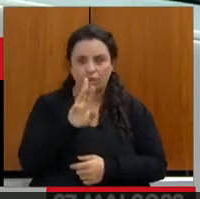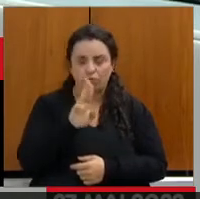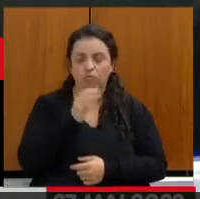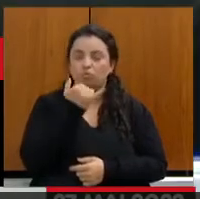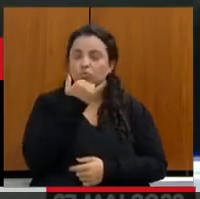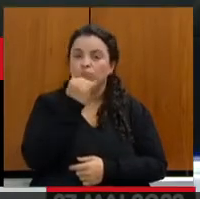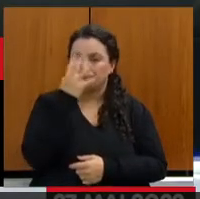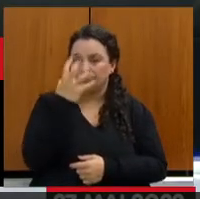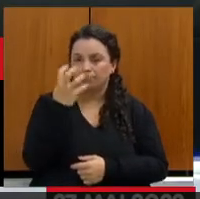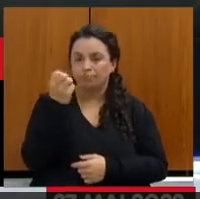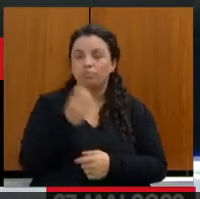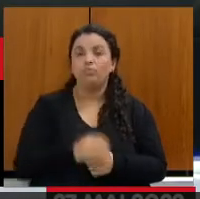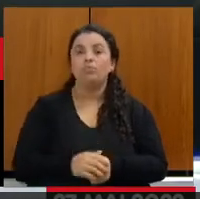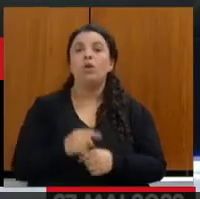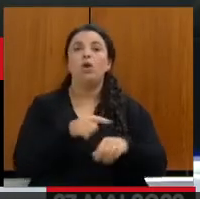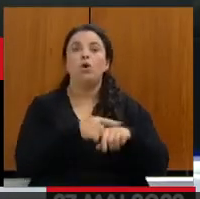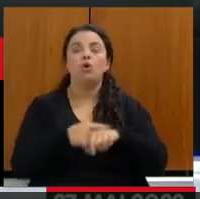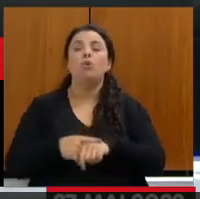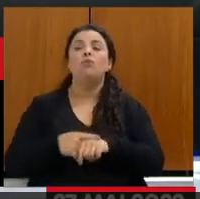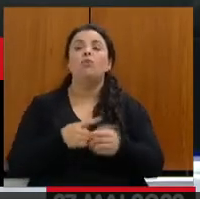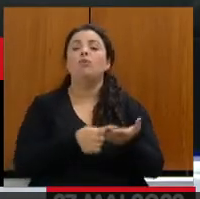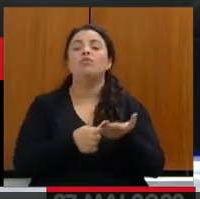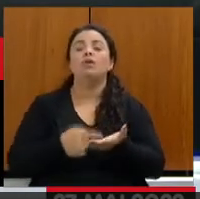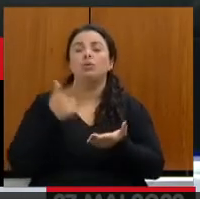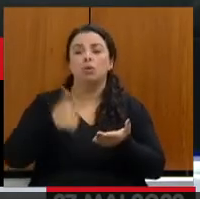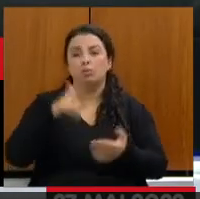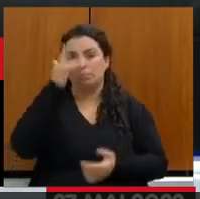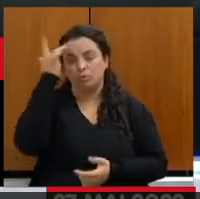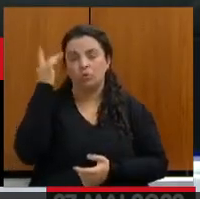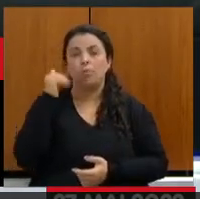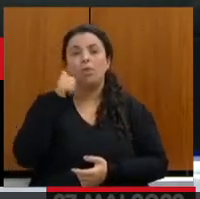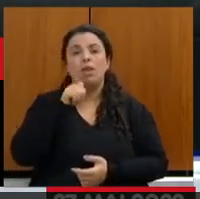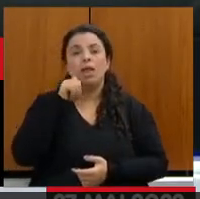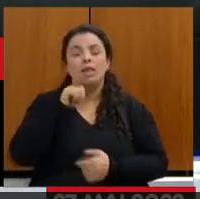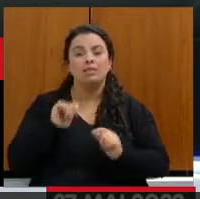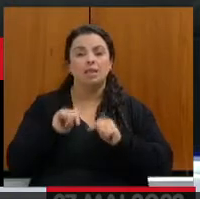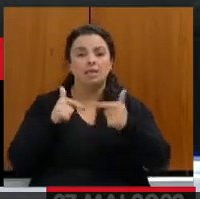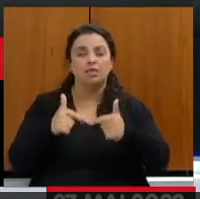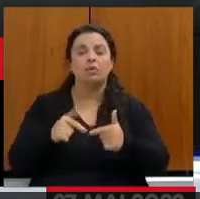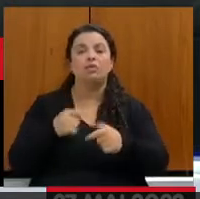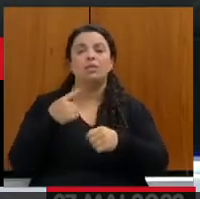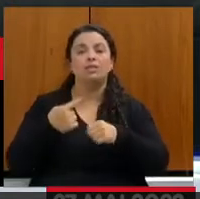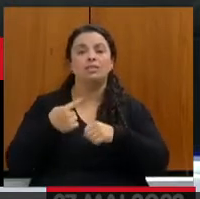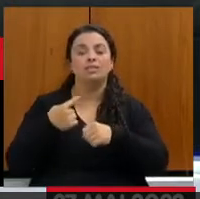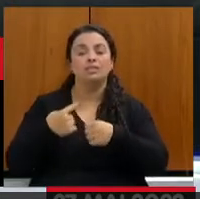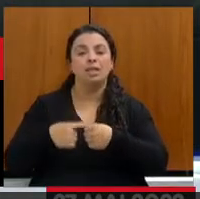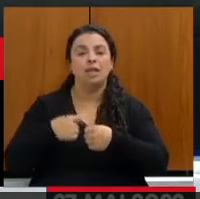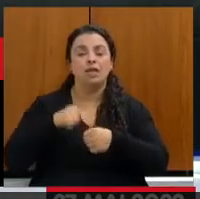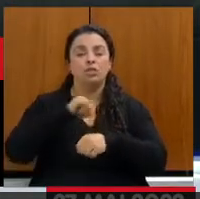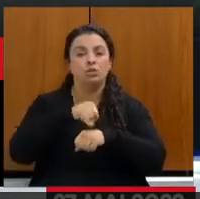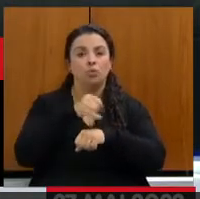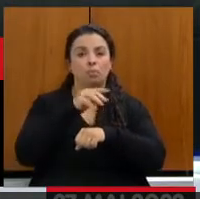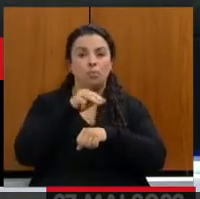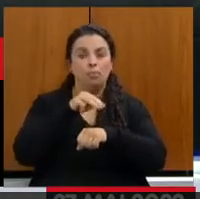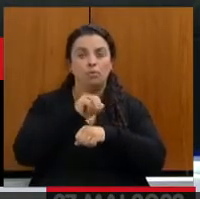associação mulheres em ação de João Monlevade ama e vice presidente da